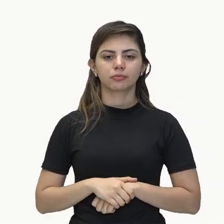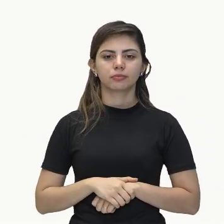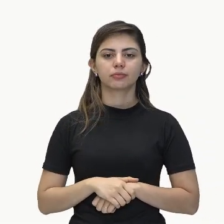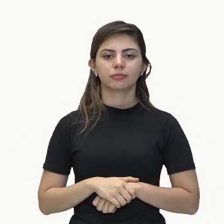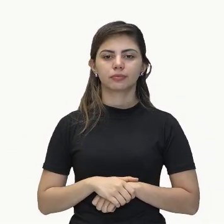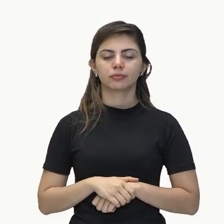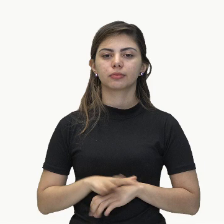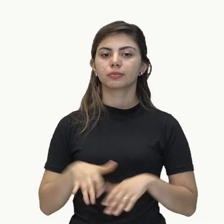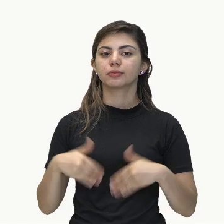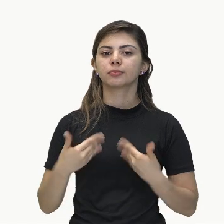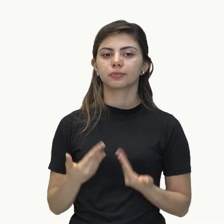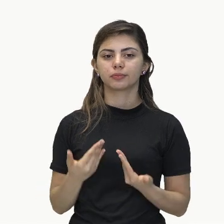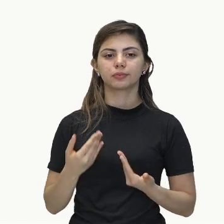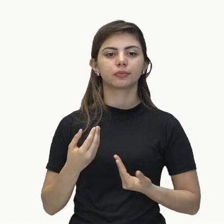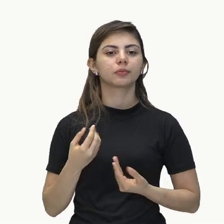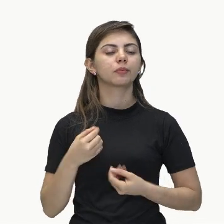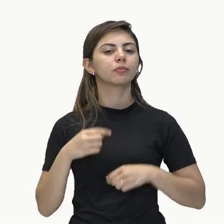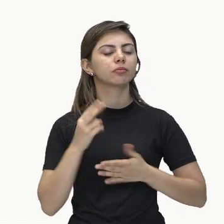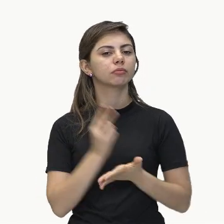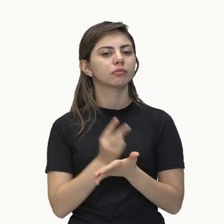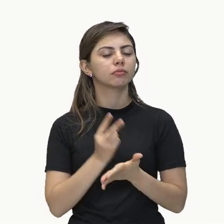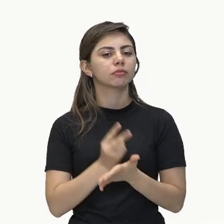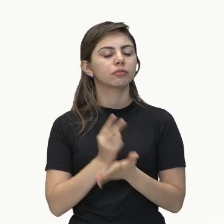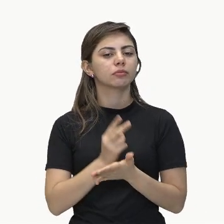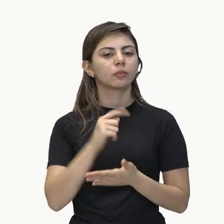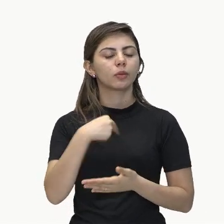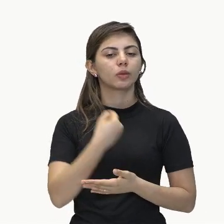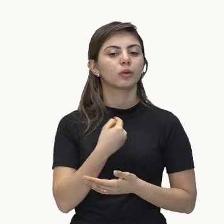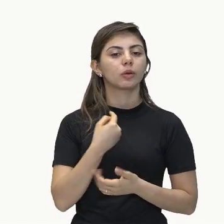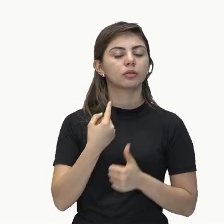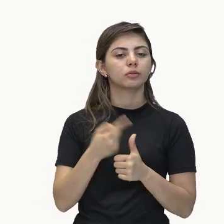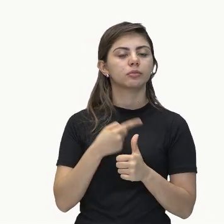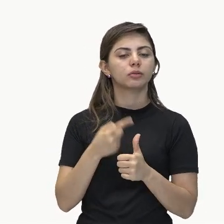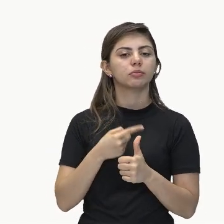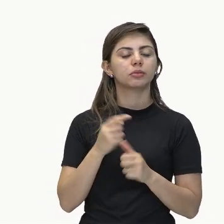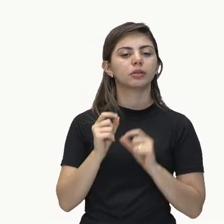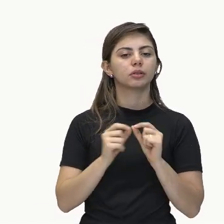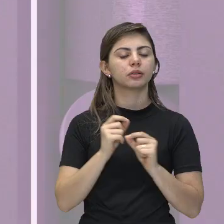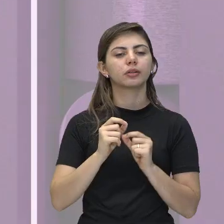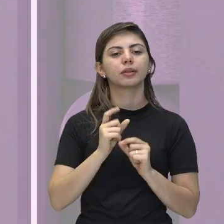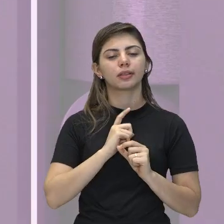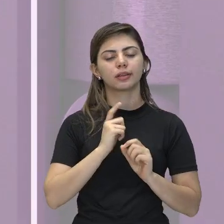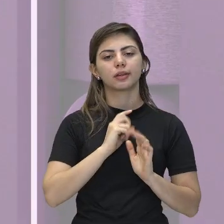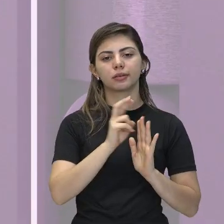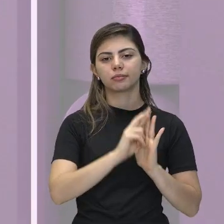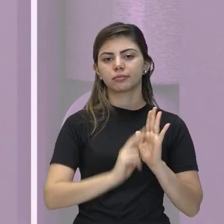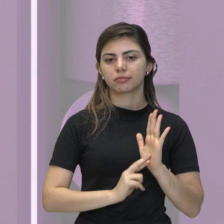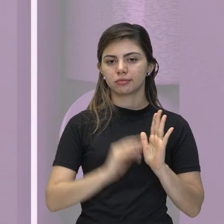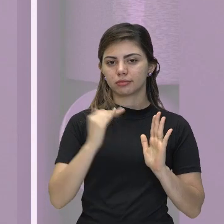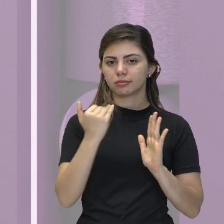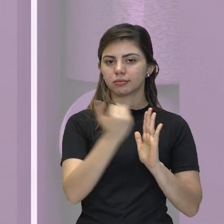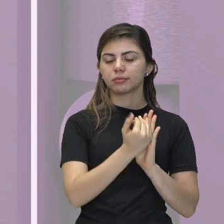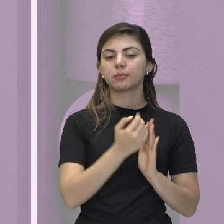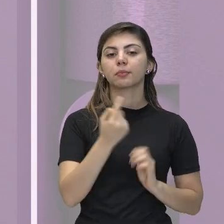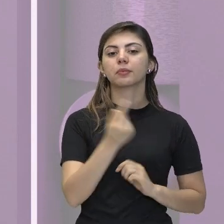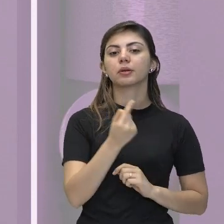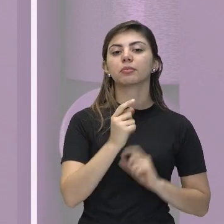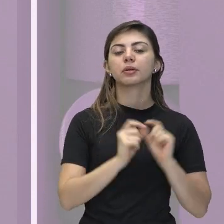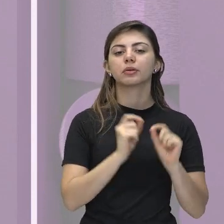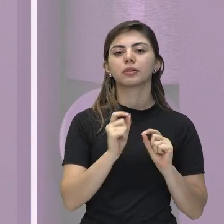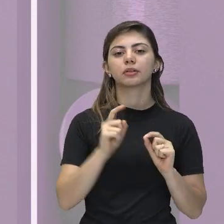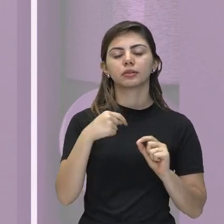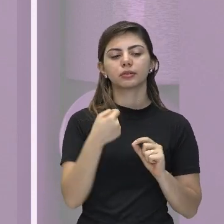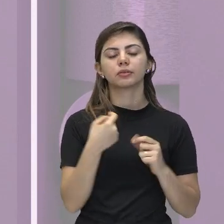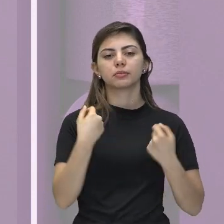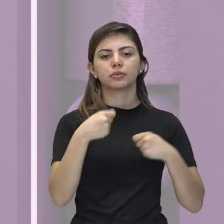pessoal, vamos lá. Sempre a gente vai resolver fazendo o mesmo passo a passo. Primeiro passo, a gente vai